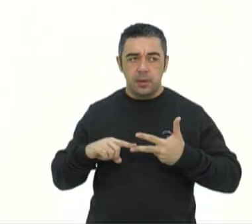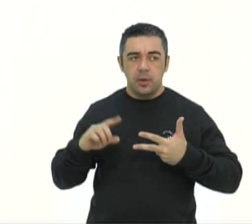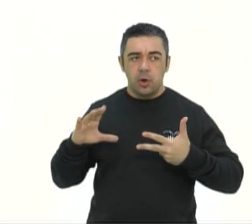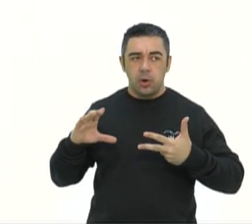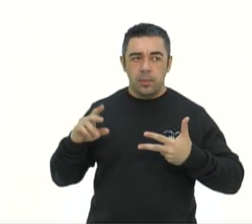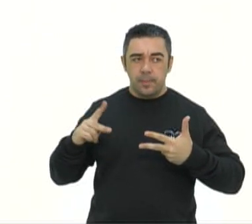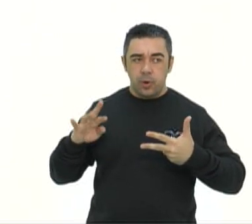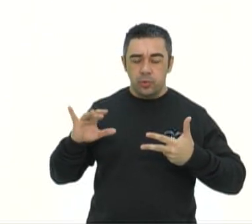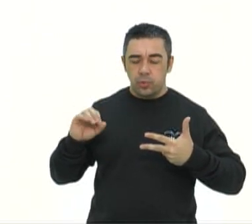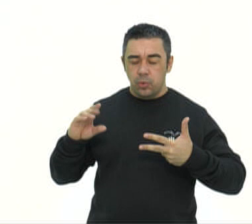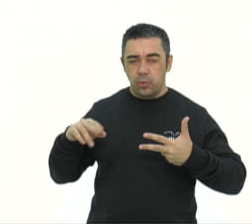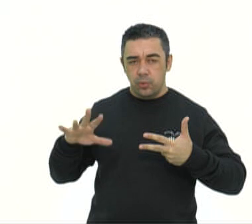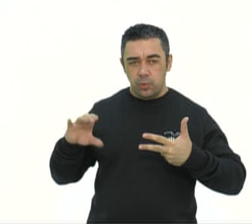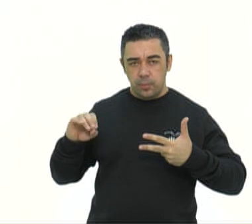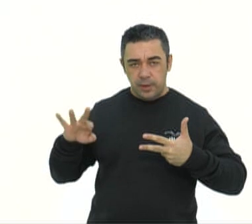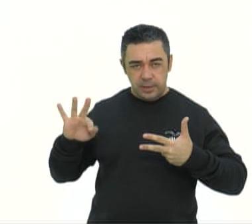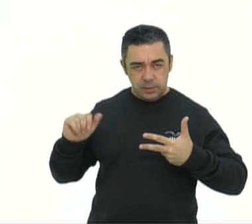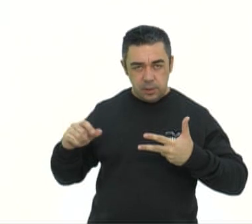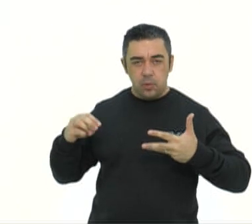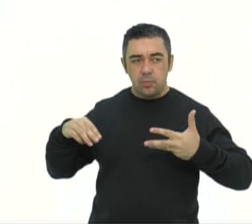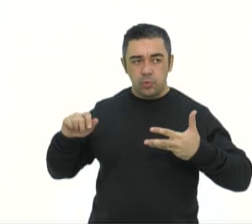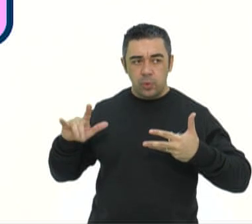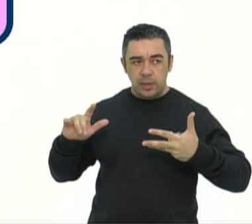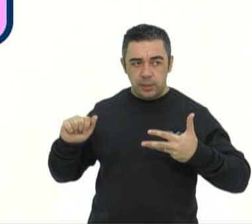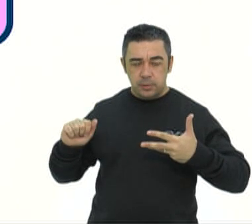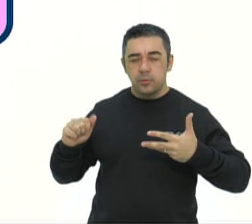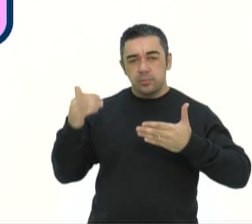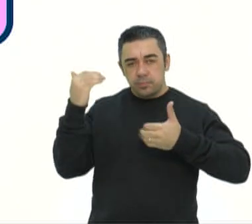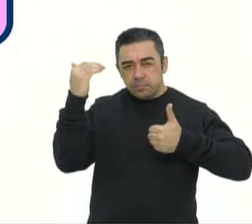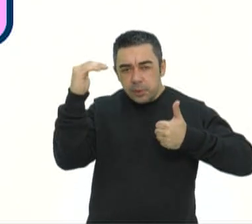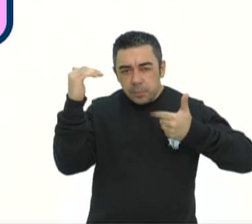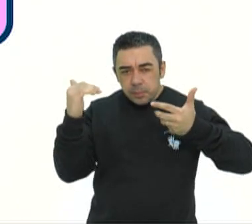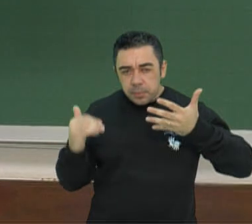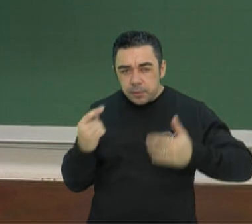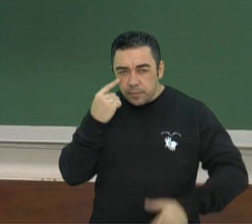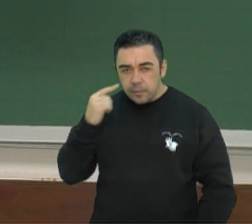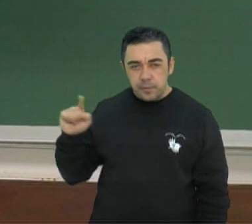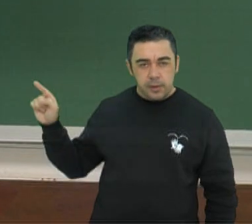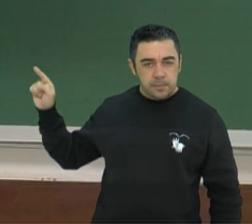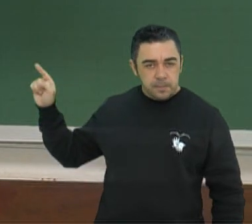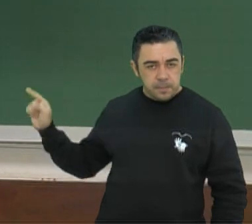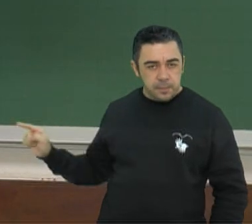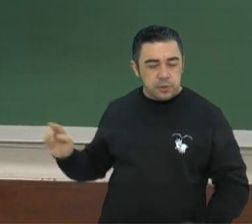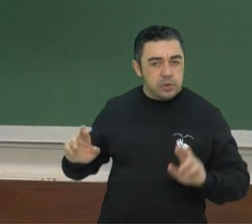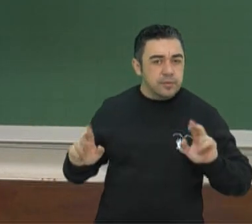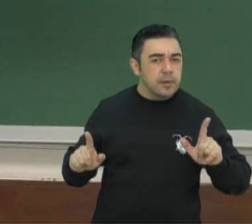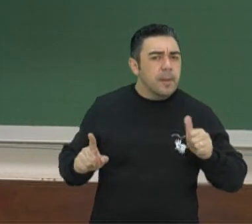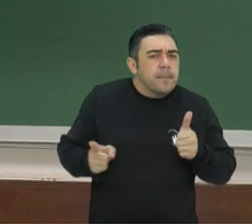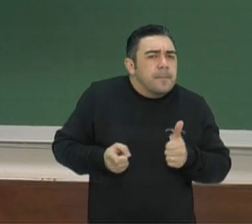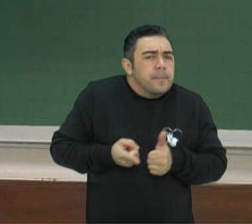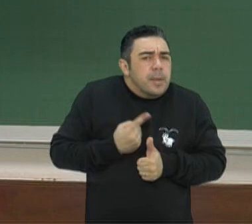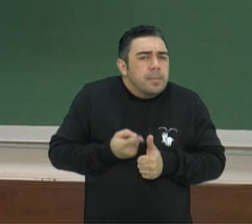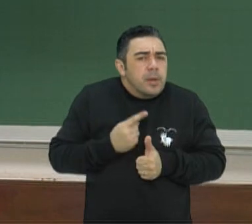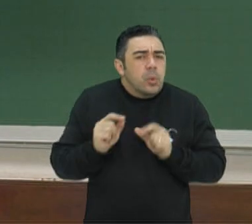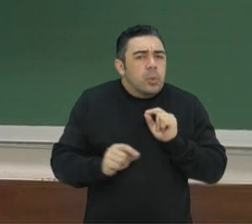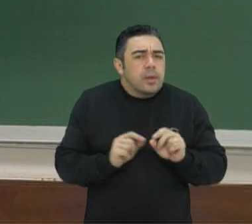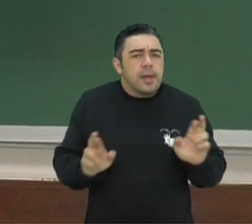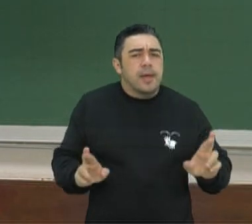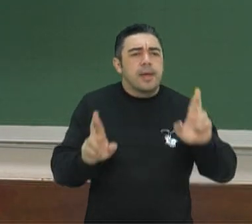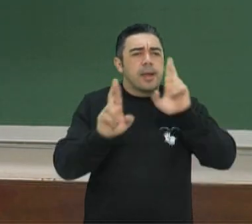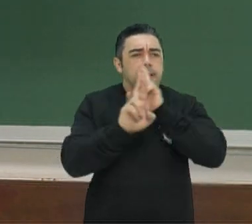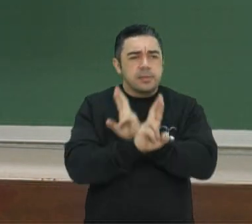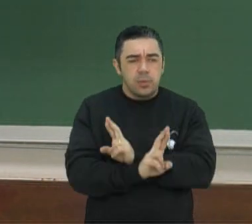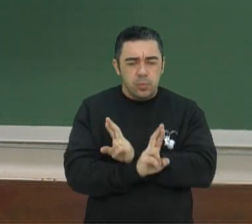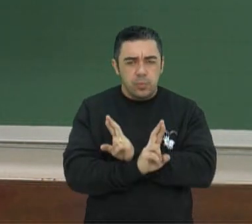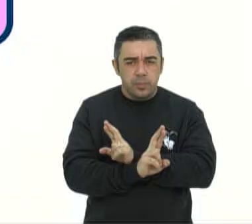mutualismo, comensalismo e inquilinismo. Tá? Então, a gente vai ver a diferença entre eles. Mas, primeiro, o que é uma relação ecológica? A gente precisa